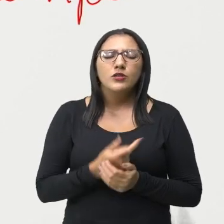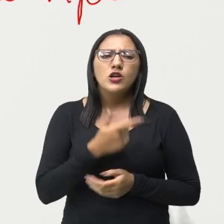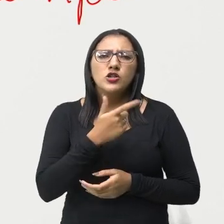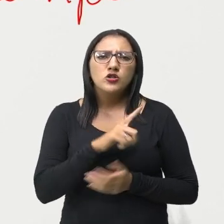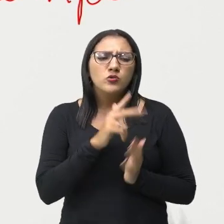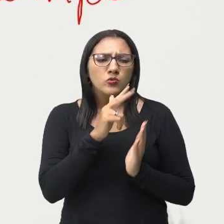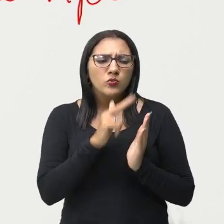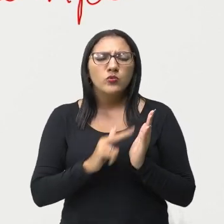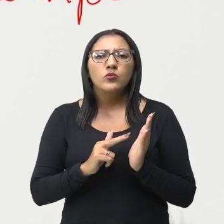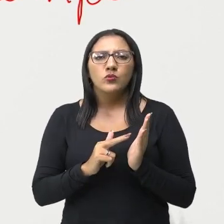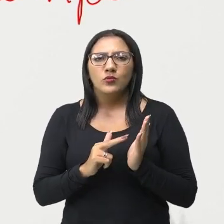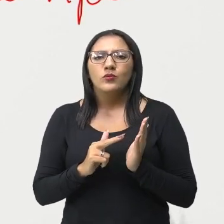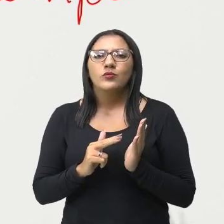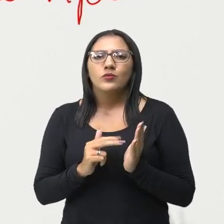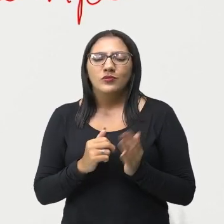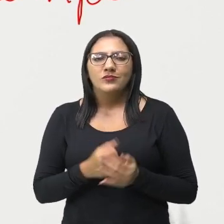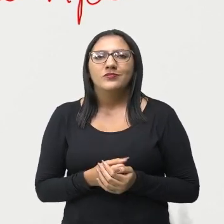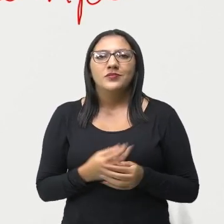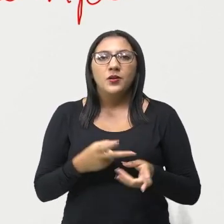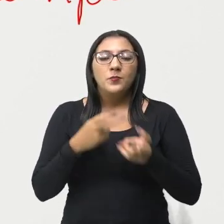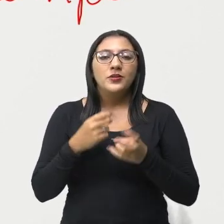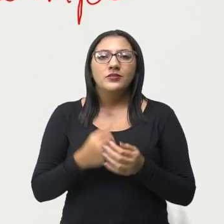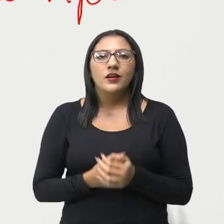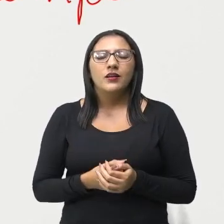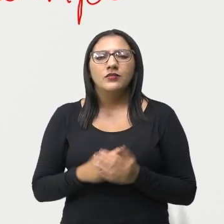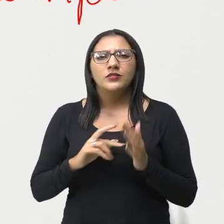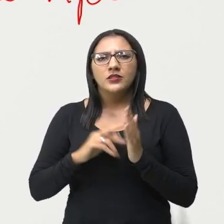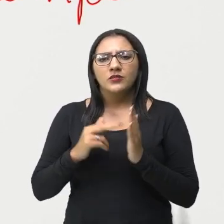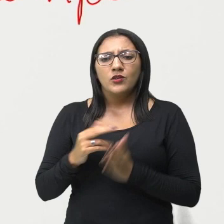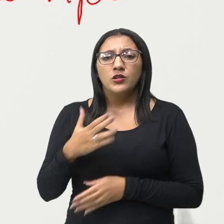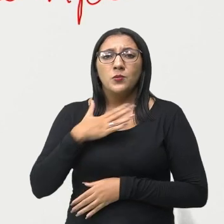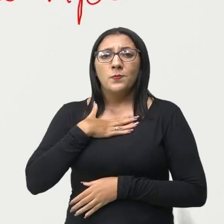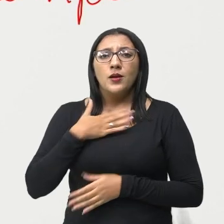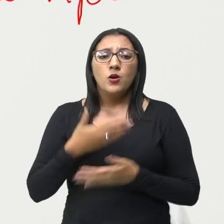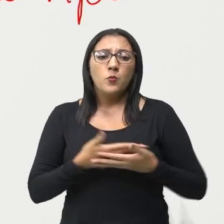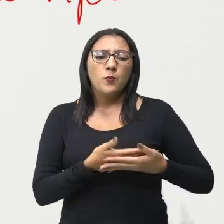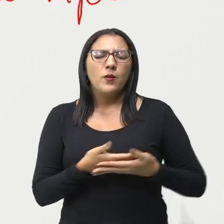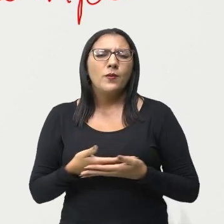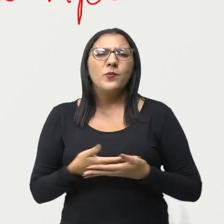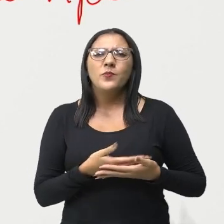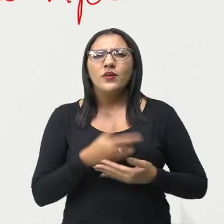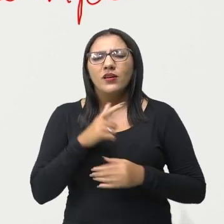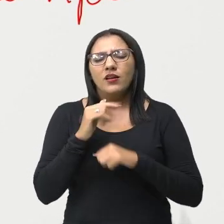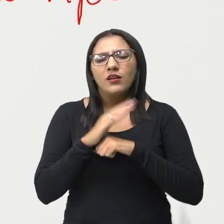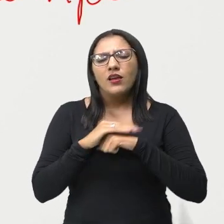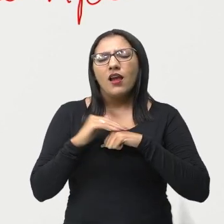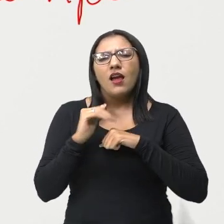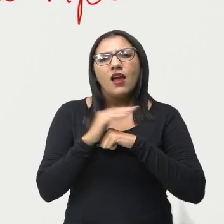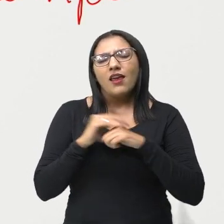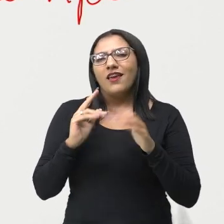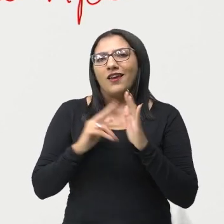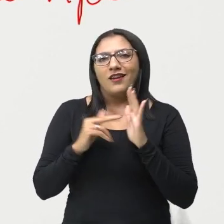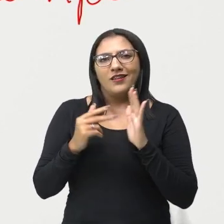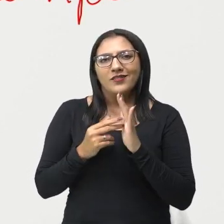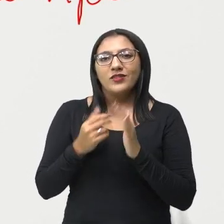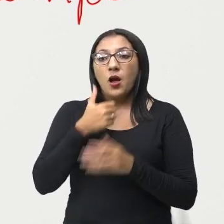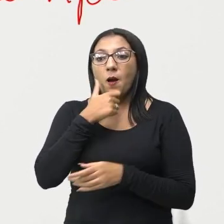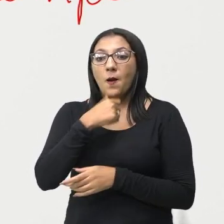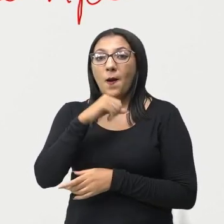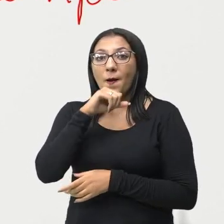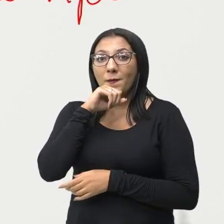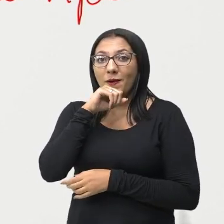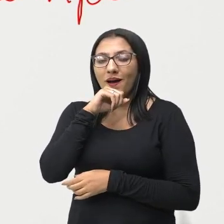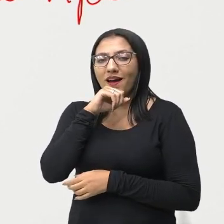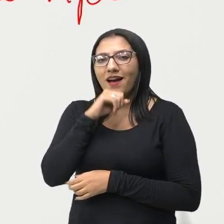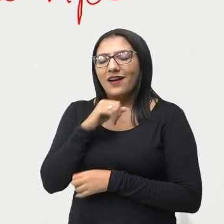meu bebê. E a palavra, a expressão meu bebê, a forma carinhosa como as mães costumam chamar os filhos, né? Meu